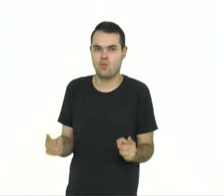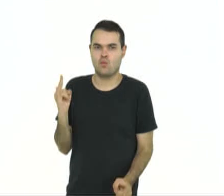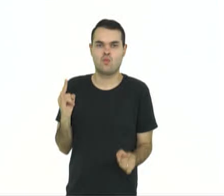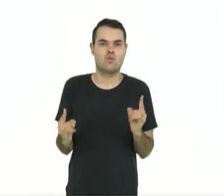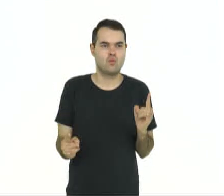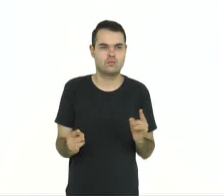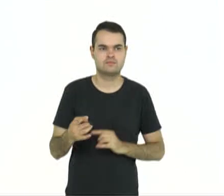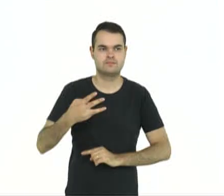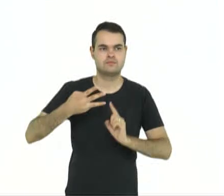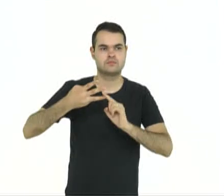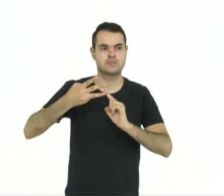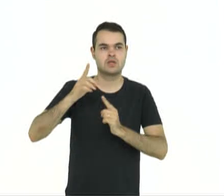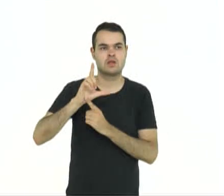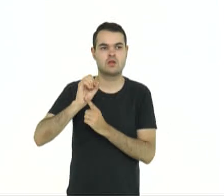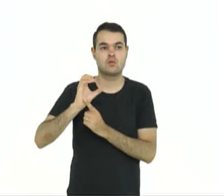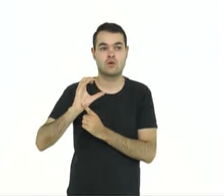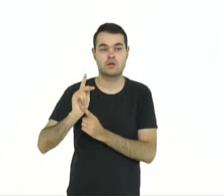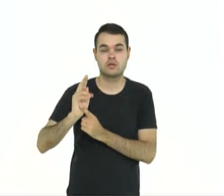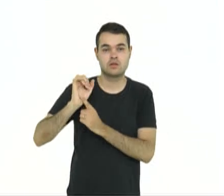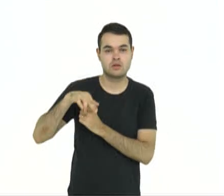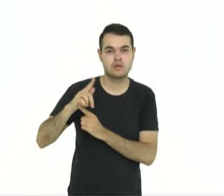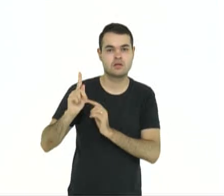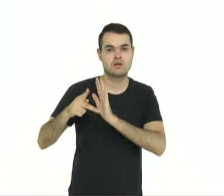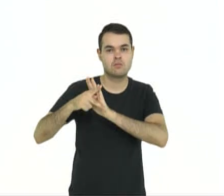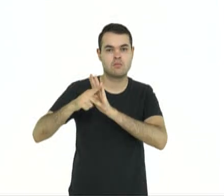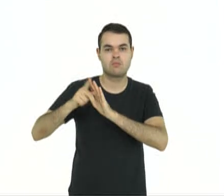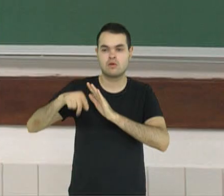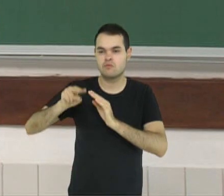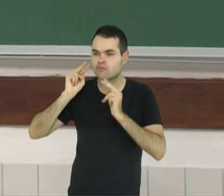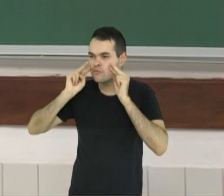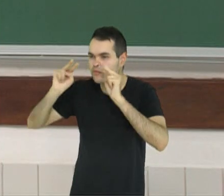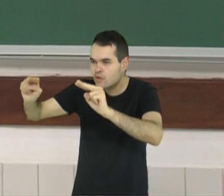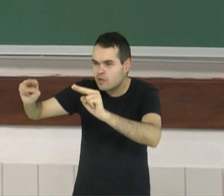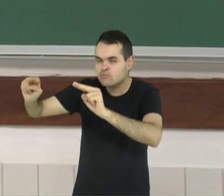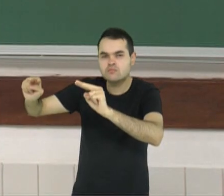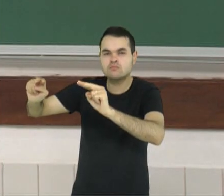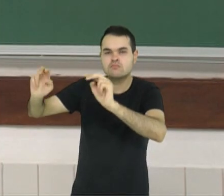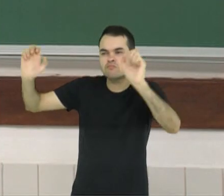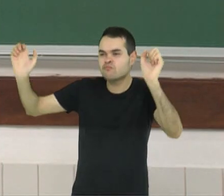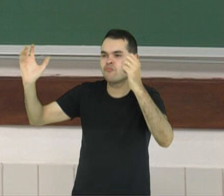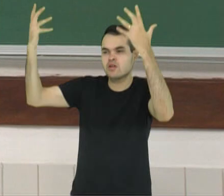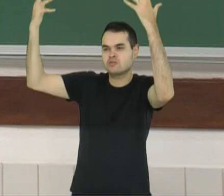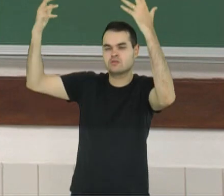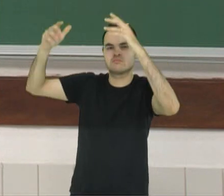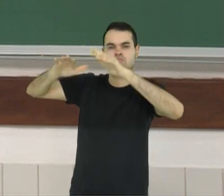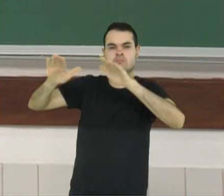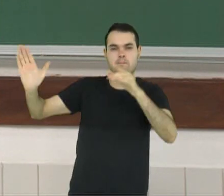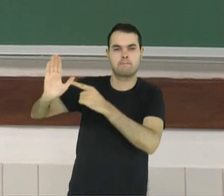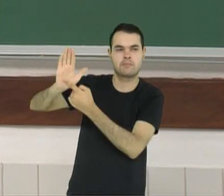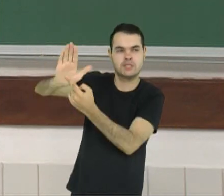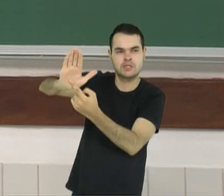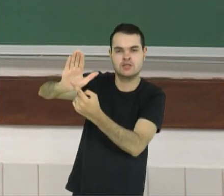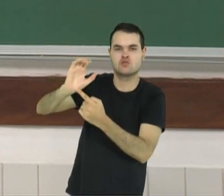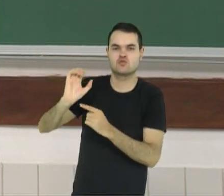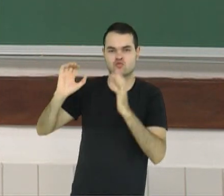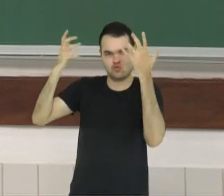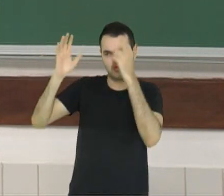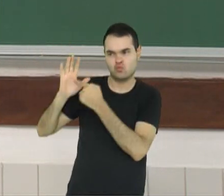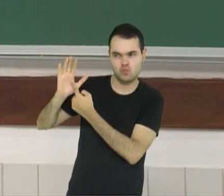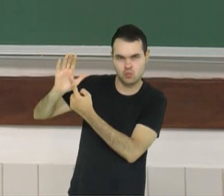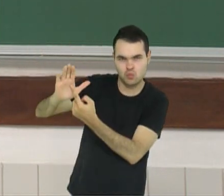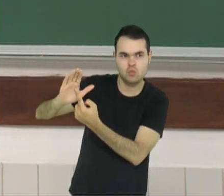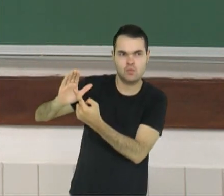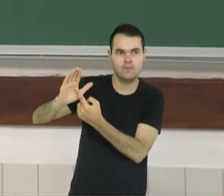locking. Locking é aquela dança de grupos que nós vemos em espetáculos. Quem criou essa dança foi o Don Copeville, do grupo The Lookers.